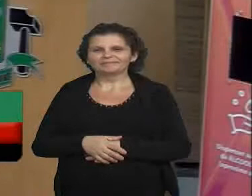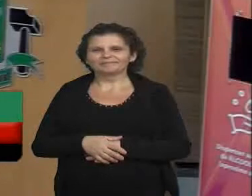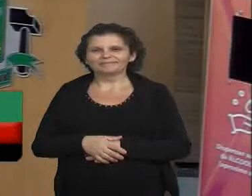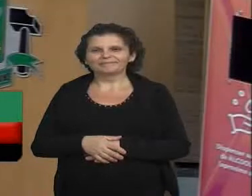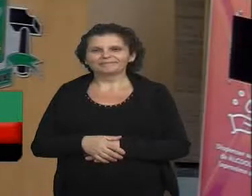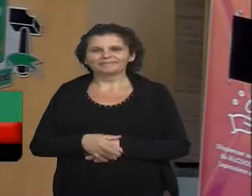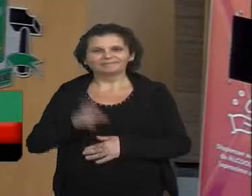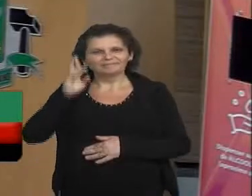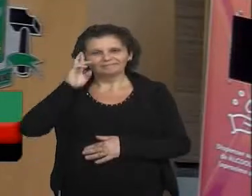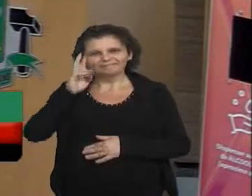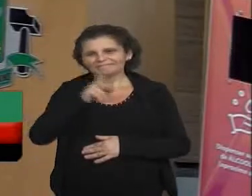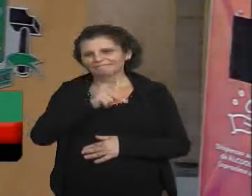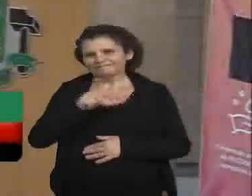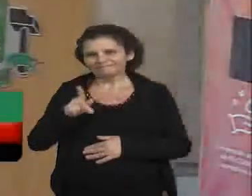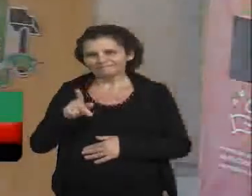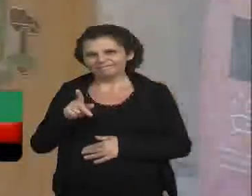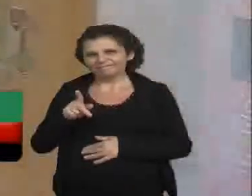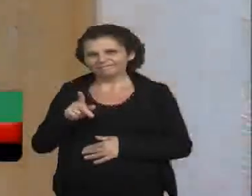Senhor presidente, só para